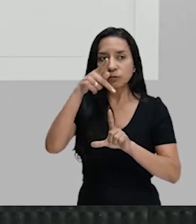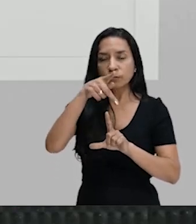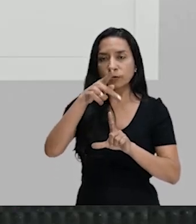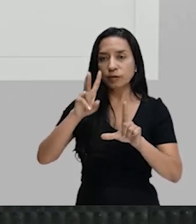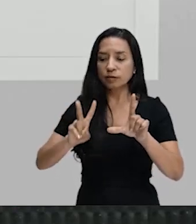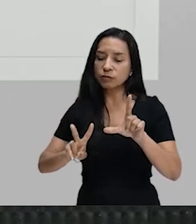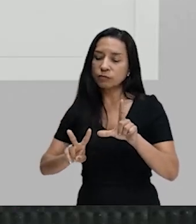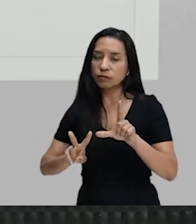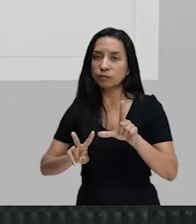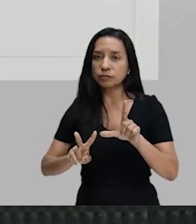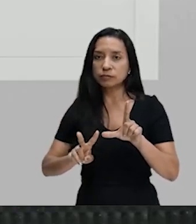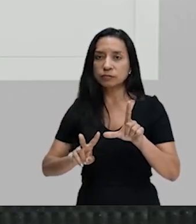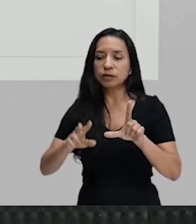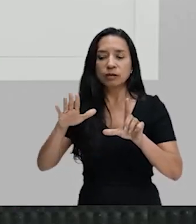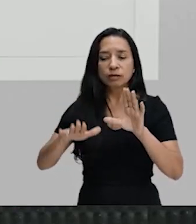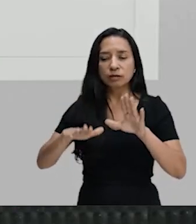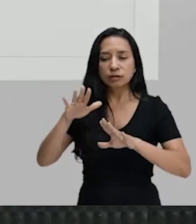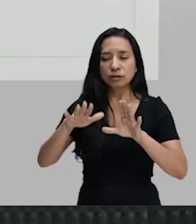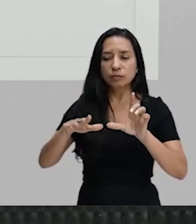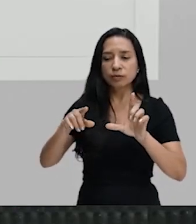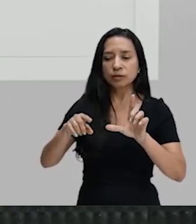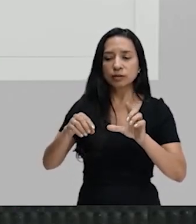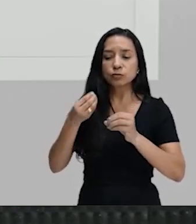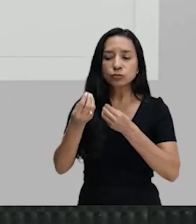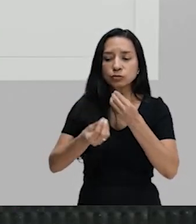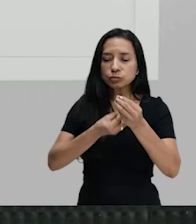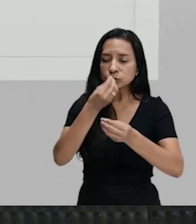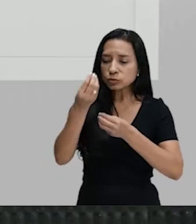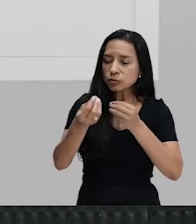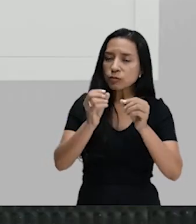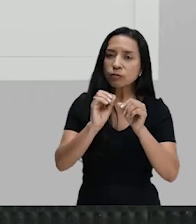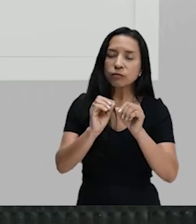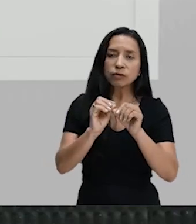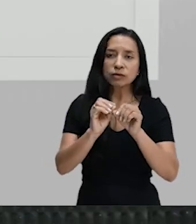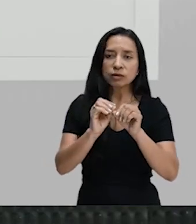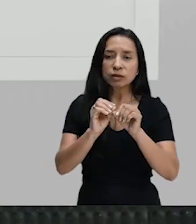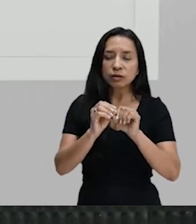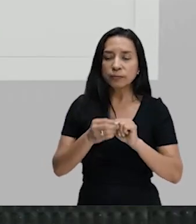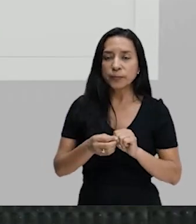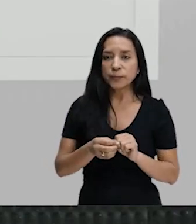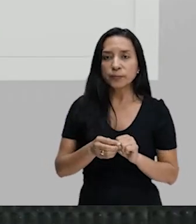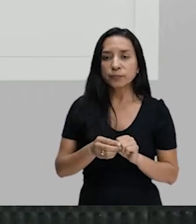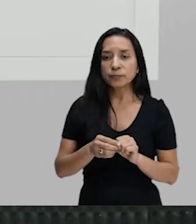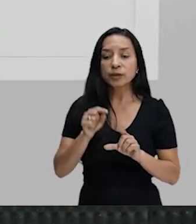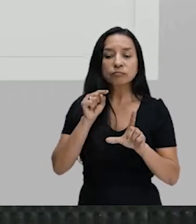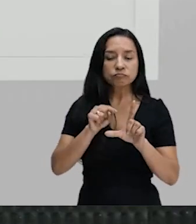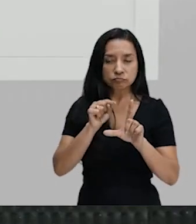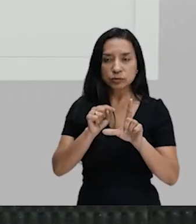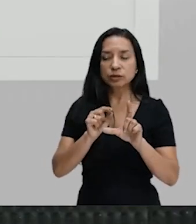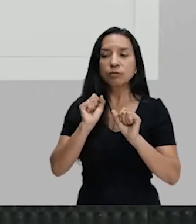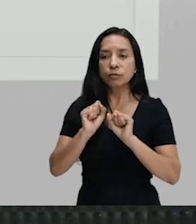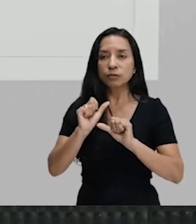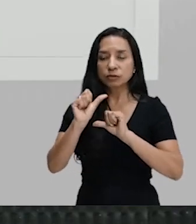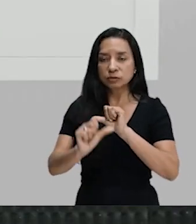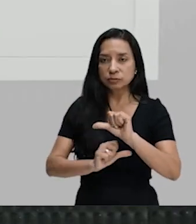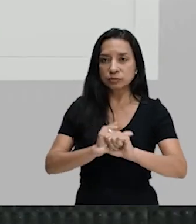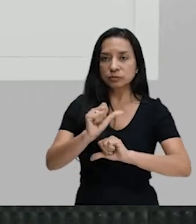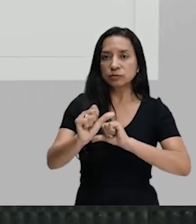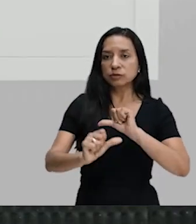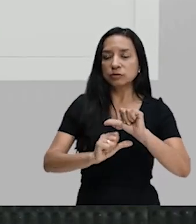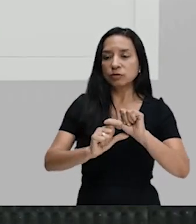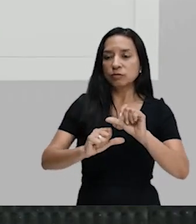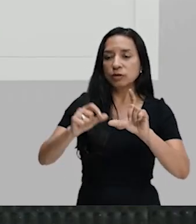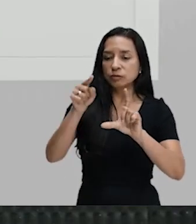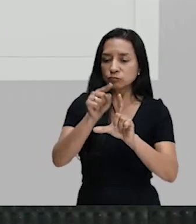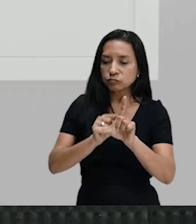certo? E dependendo dos caminhos em que você vai percorrer, né, das transformações, isso aqui pode se transformar em um